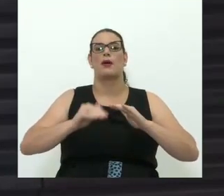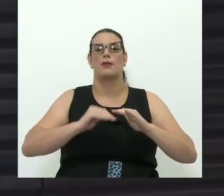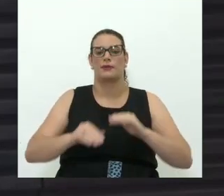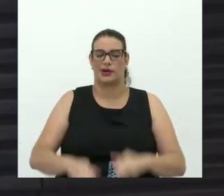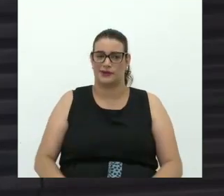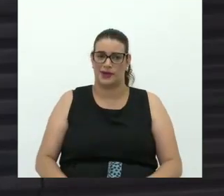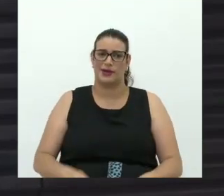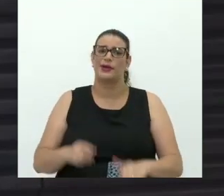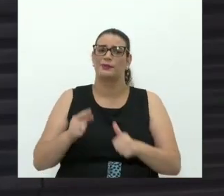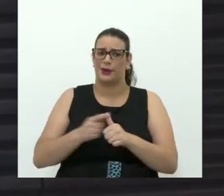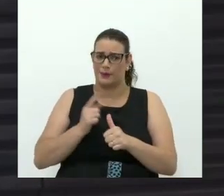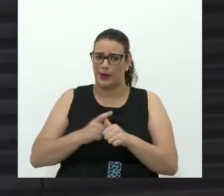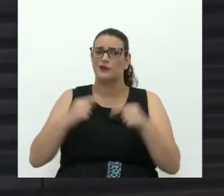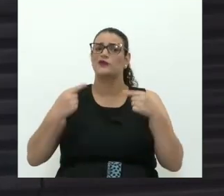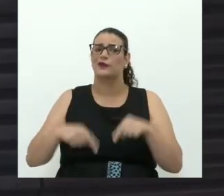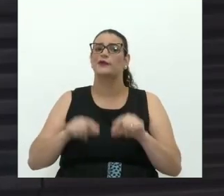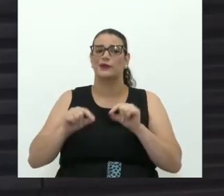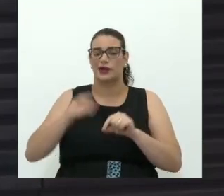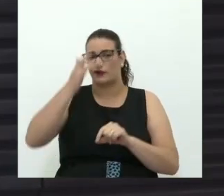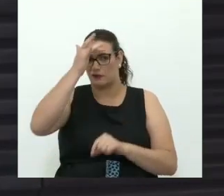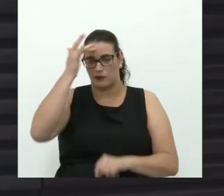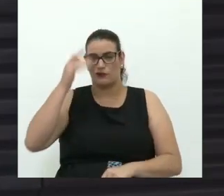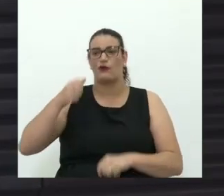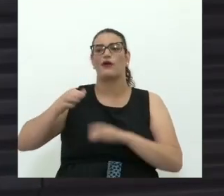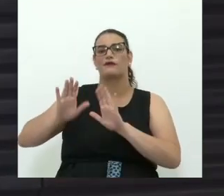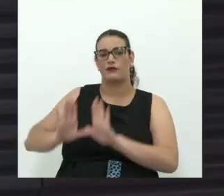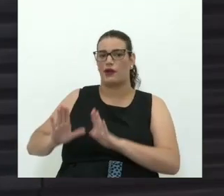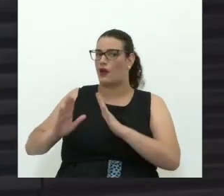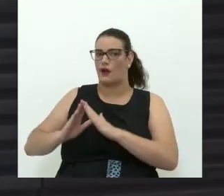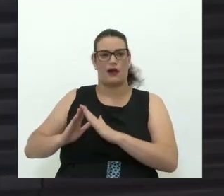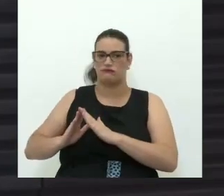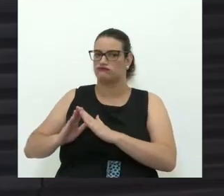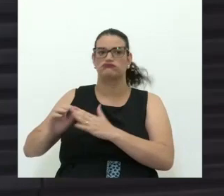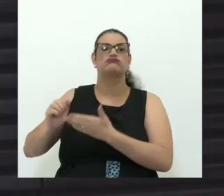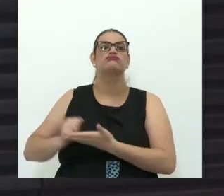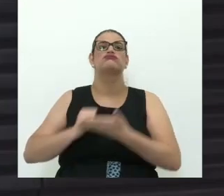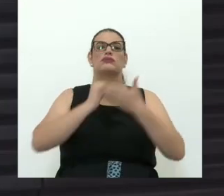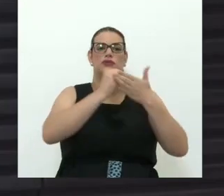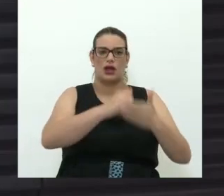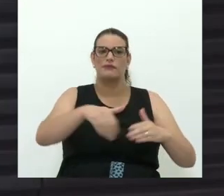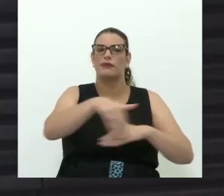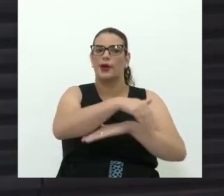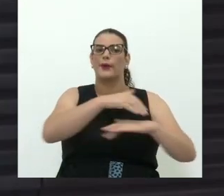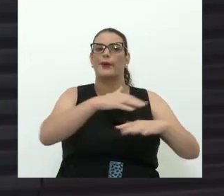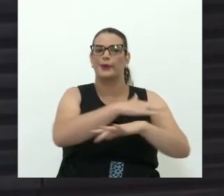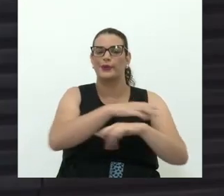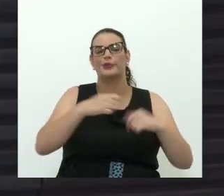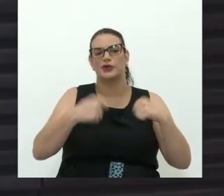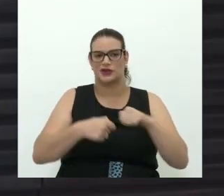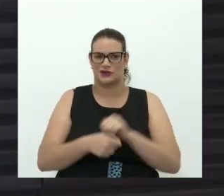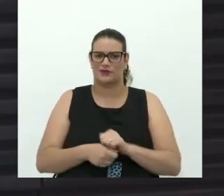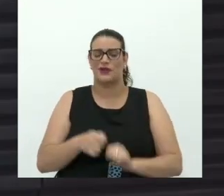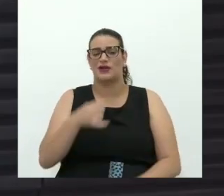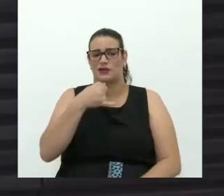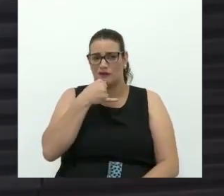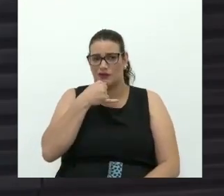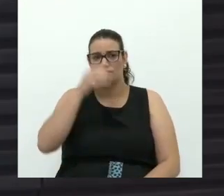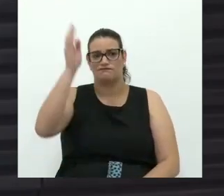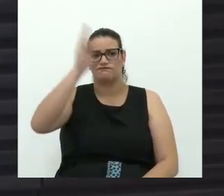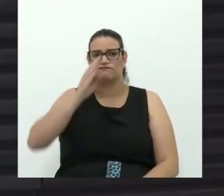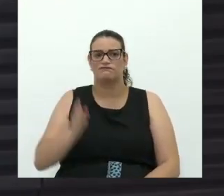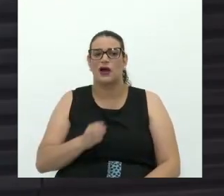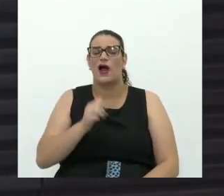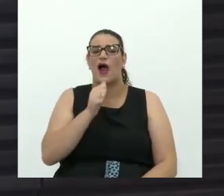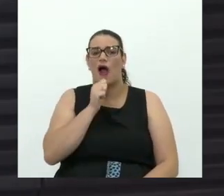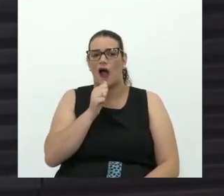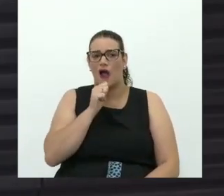pessoas de casa infelizmente e aqui eu vou dizer bem isso os brasileiros e as brasileiras ainda estão muito